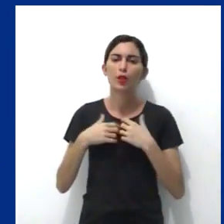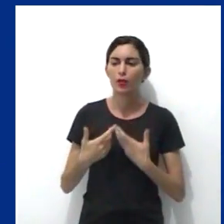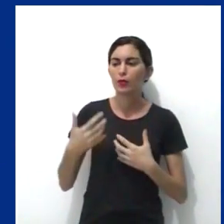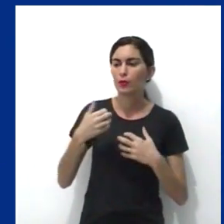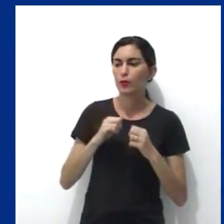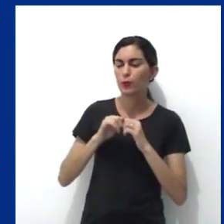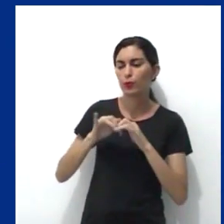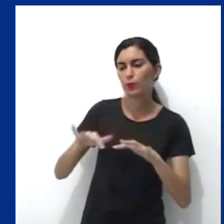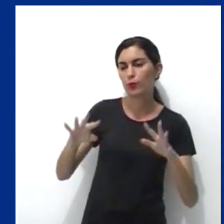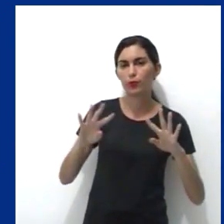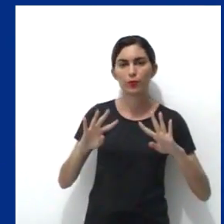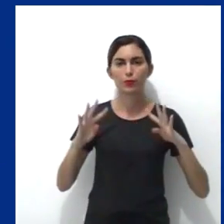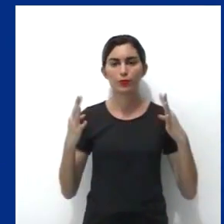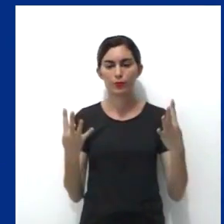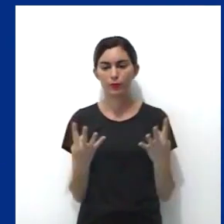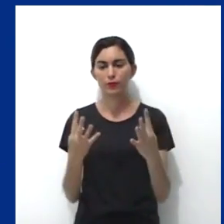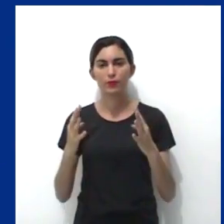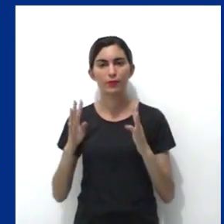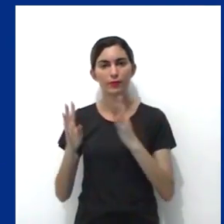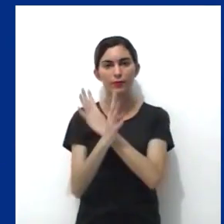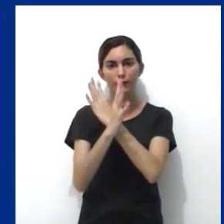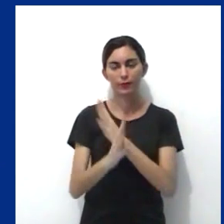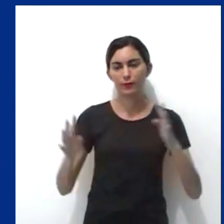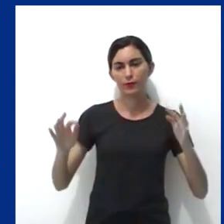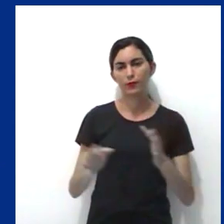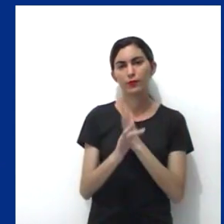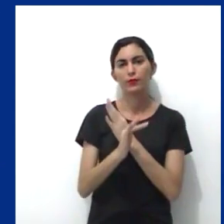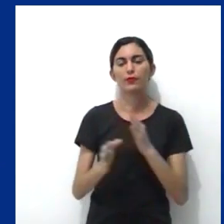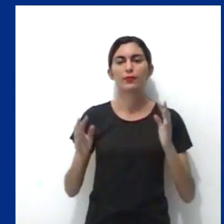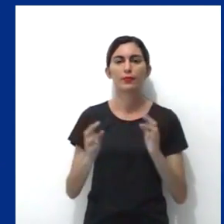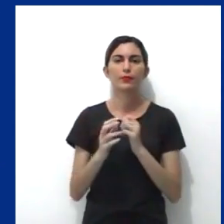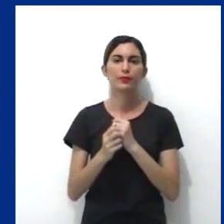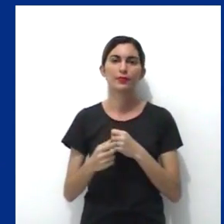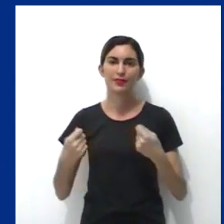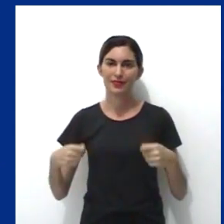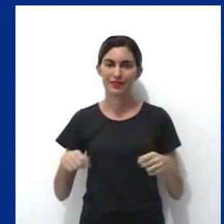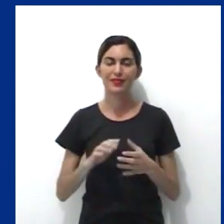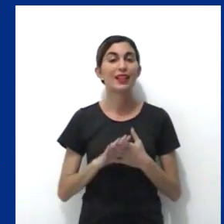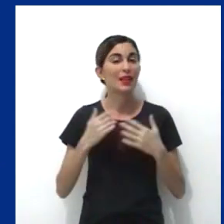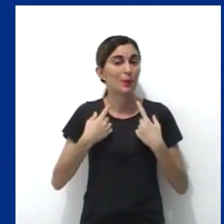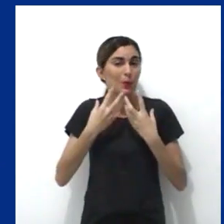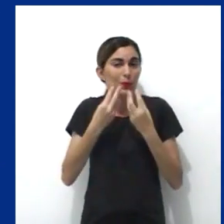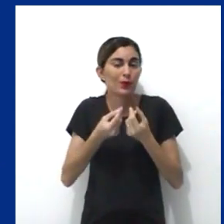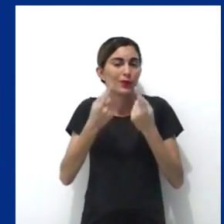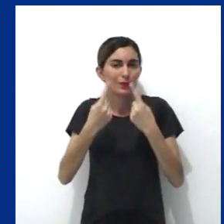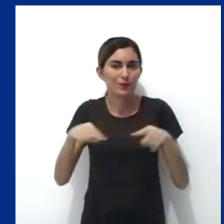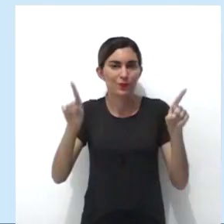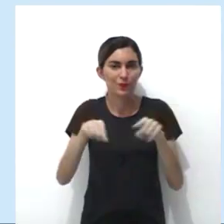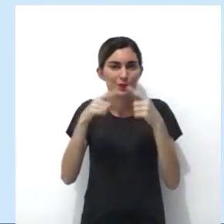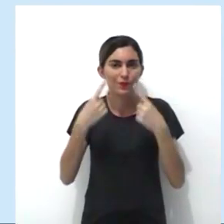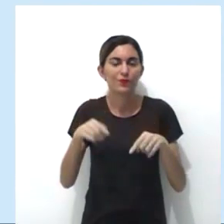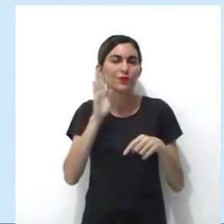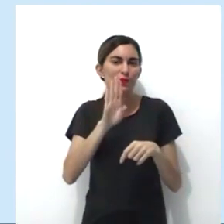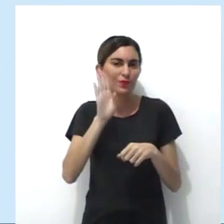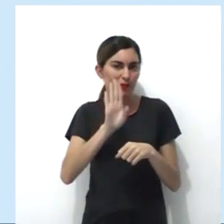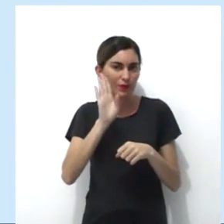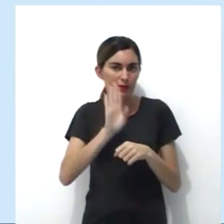de Serra Talhada, né? Me lembro muito de uma música dele na minha infância, que diz o seguinte: eu fiz uma